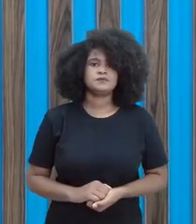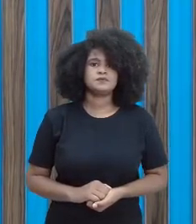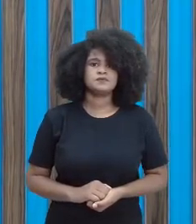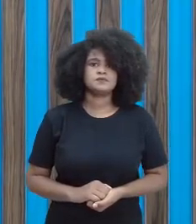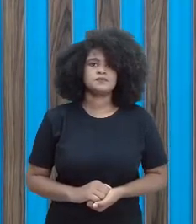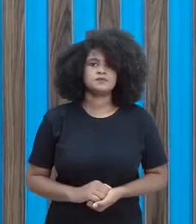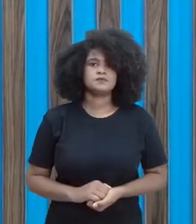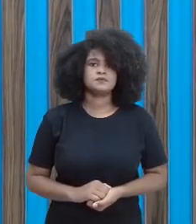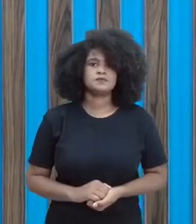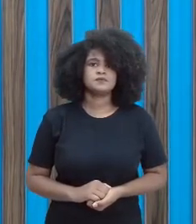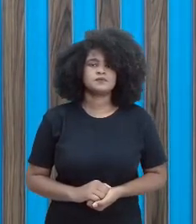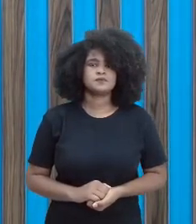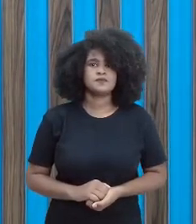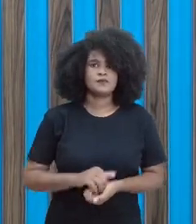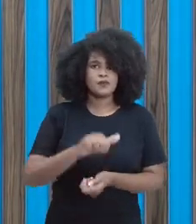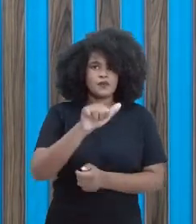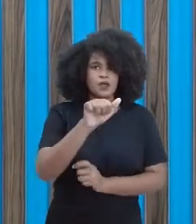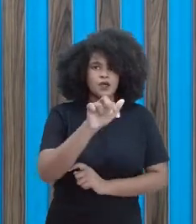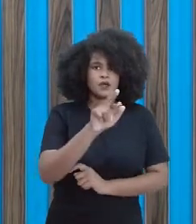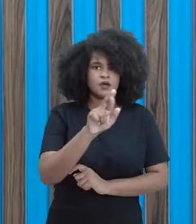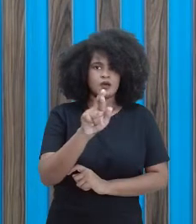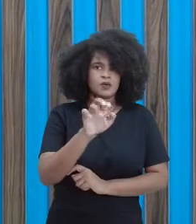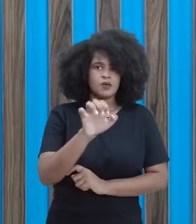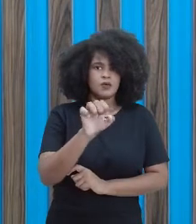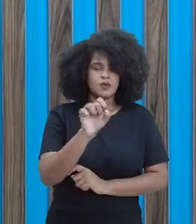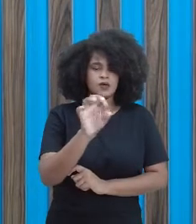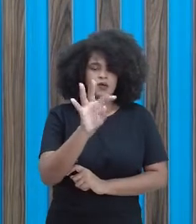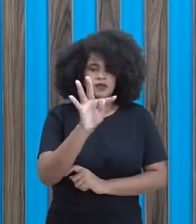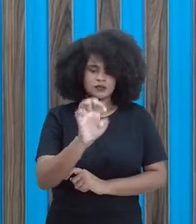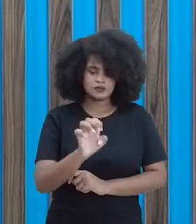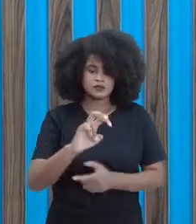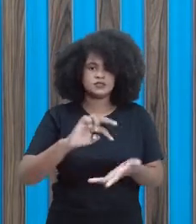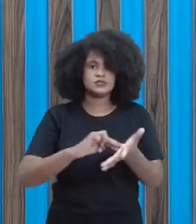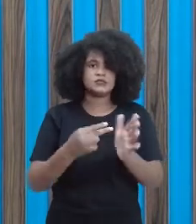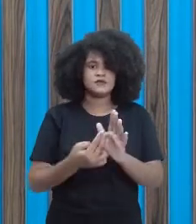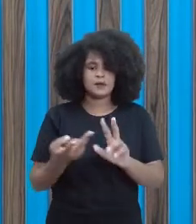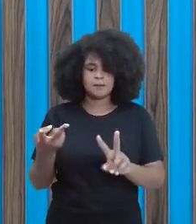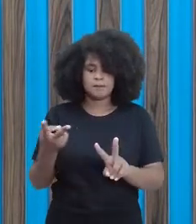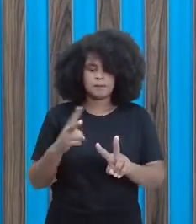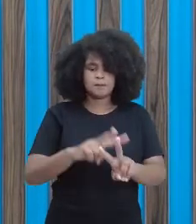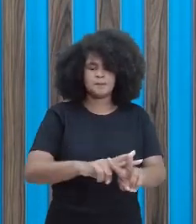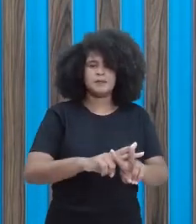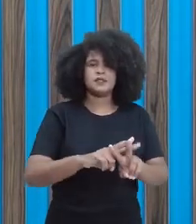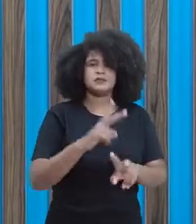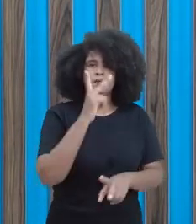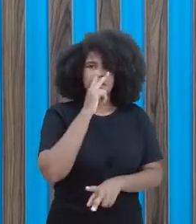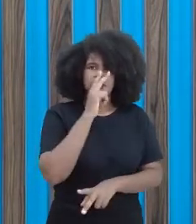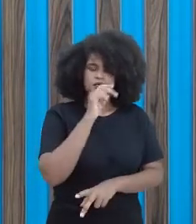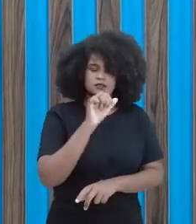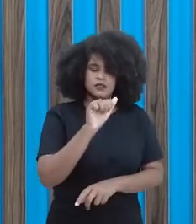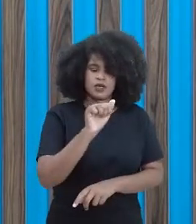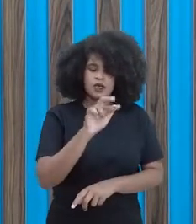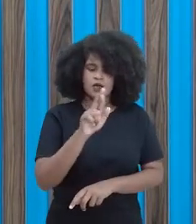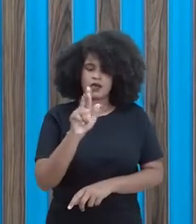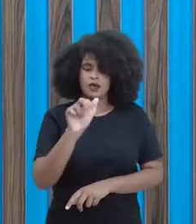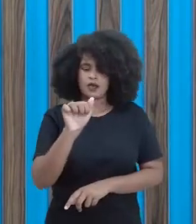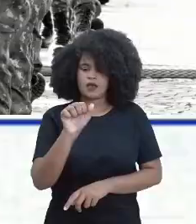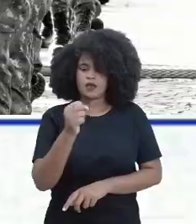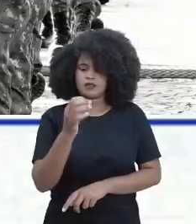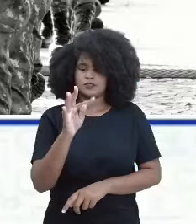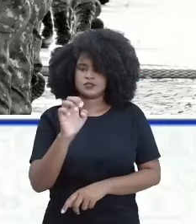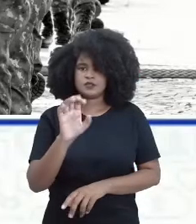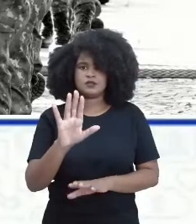he was arrested. Arrest é preso. Parece ser arrastado, não parece? Falso cognato. Preso,